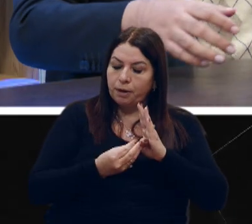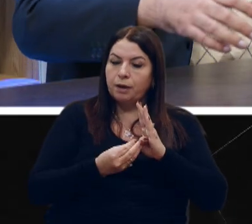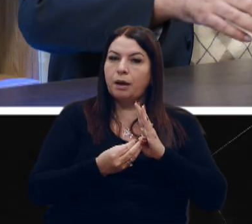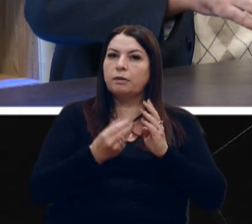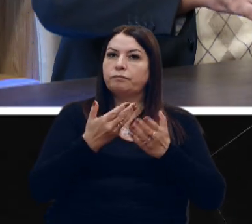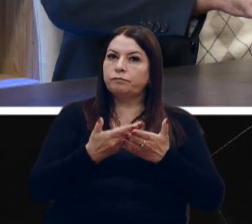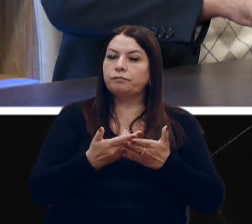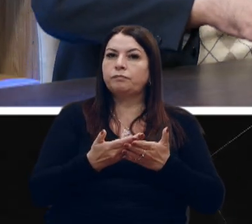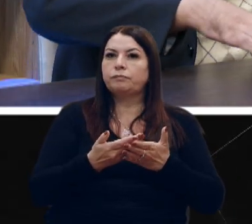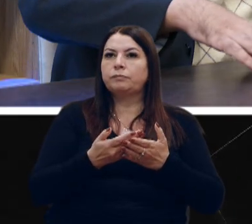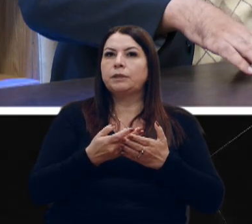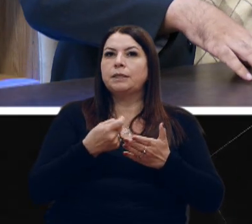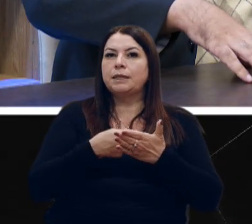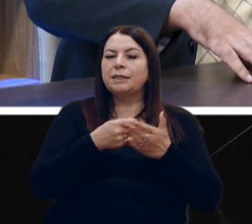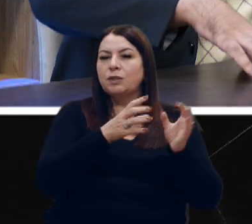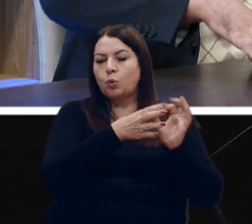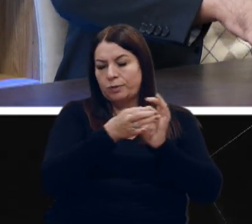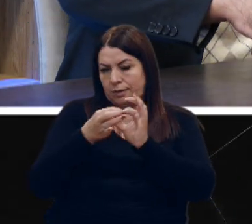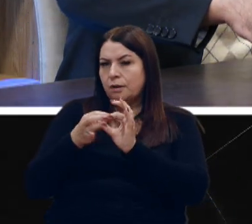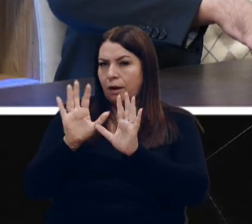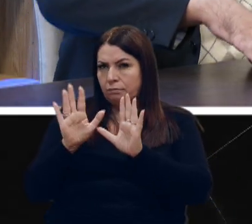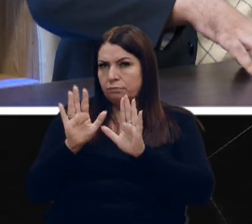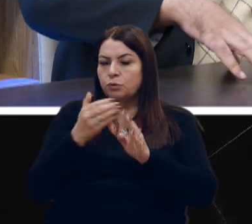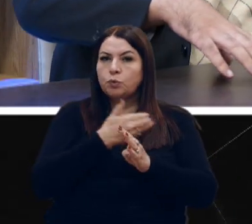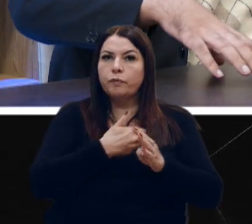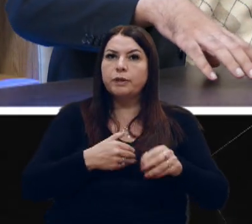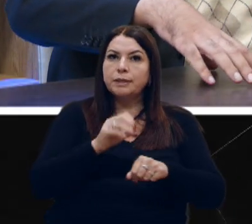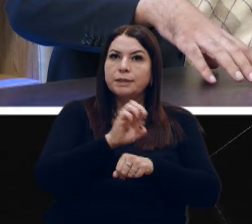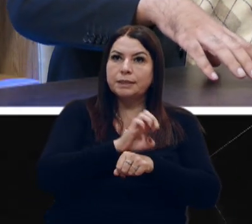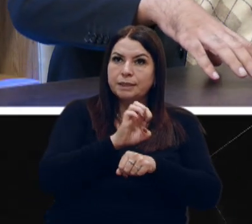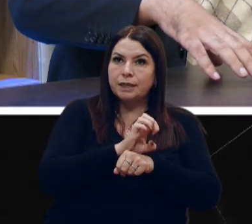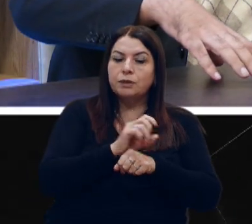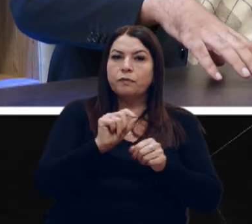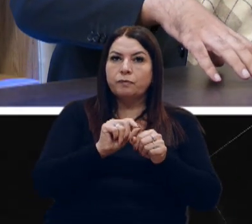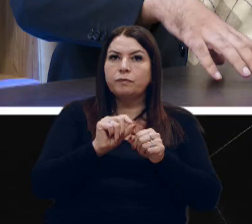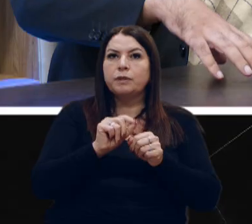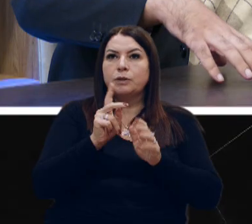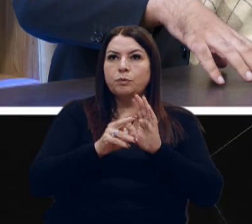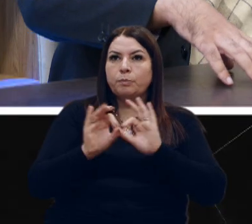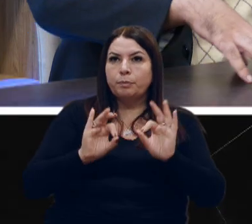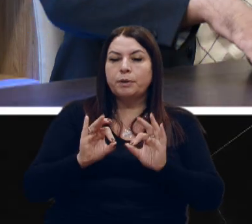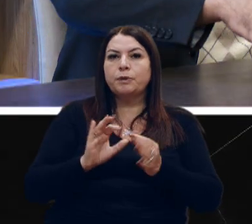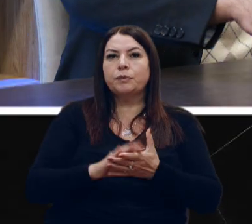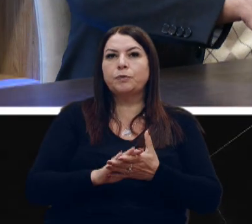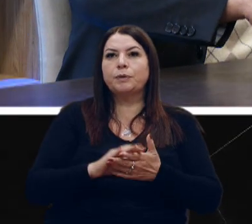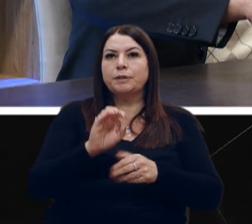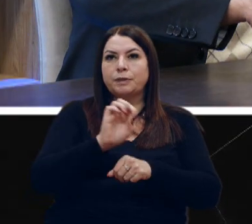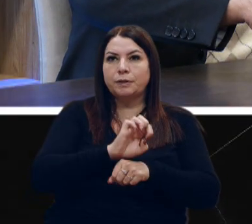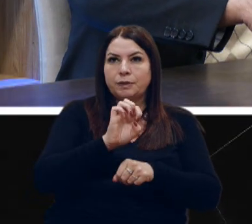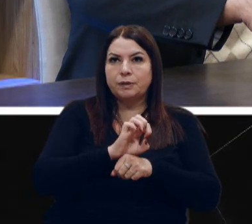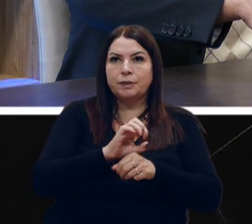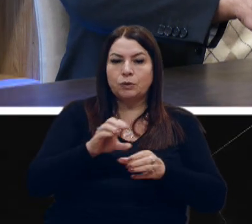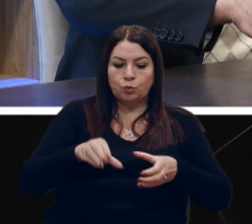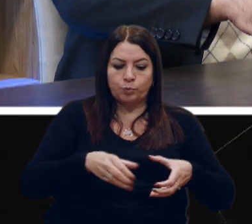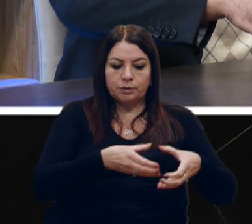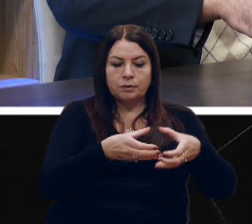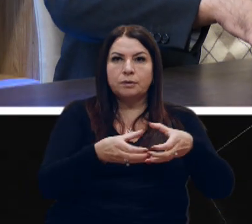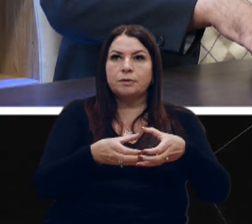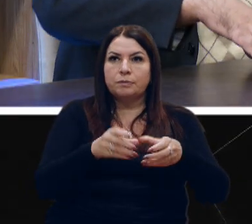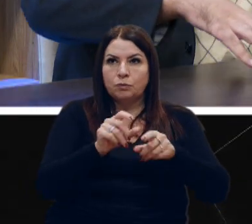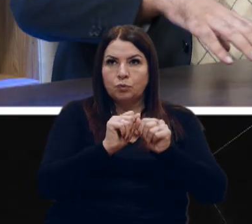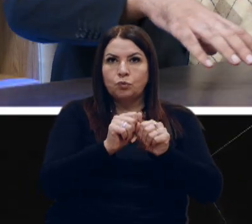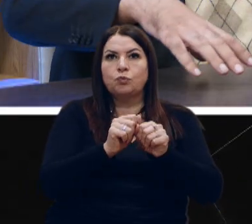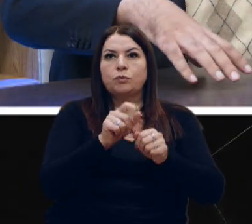medida tentando contextualizar aqui, o governo do Estado lançou um plano estadual de saneamento, por meio